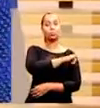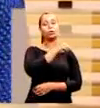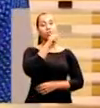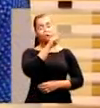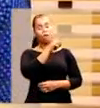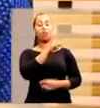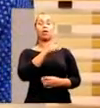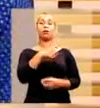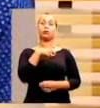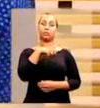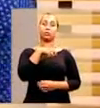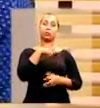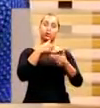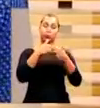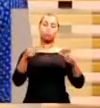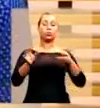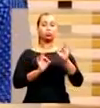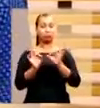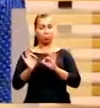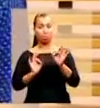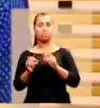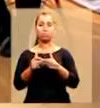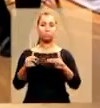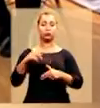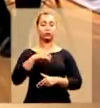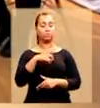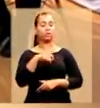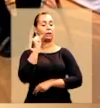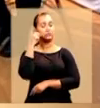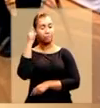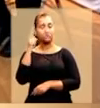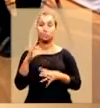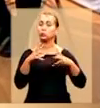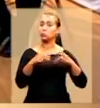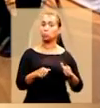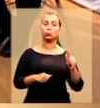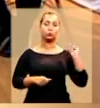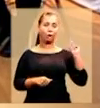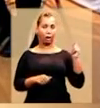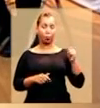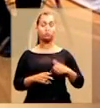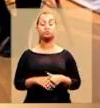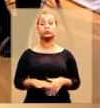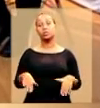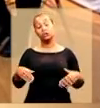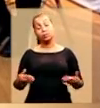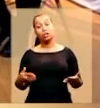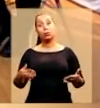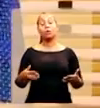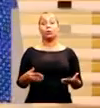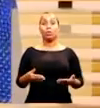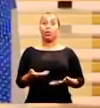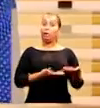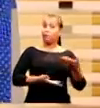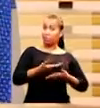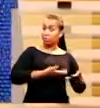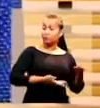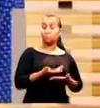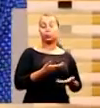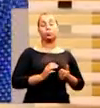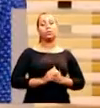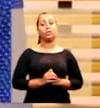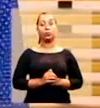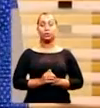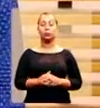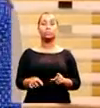que lá que estão as produções, né? Os artistas, as empresas, tudo lá, né? Então, assim, é